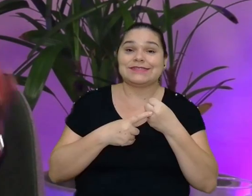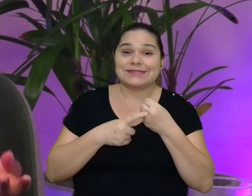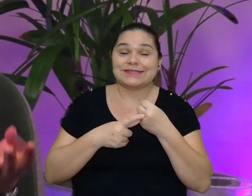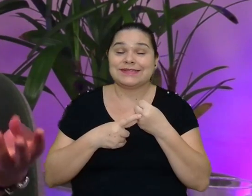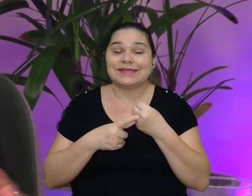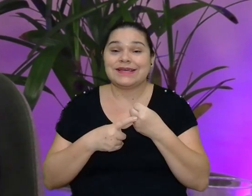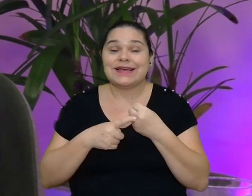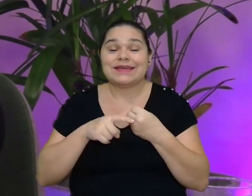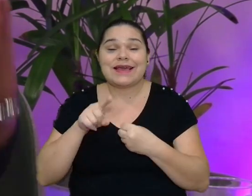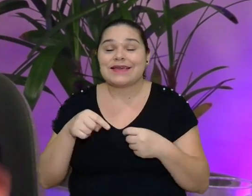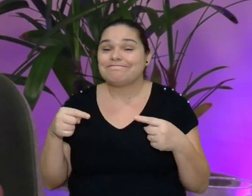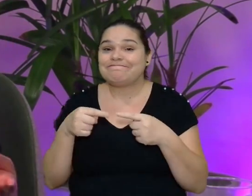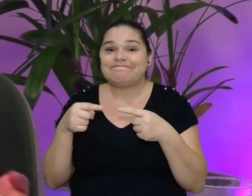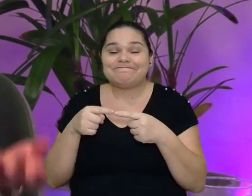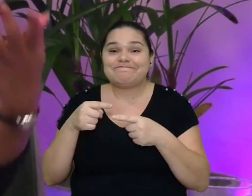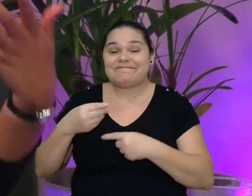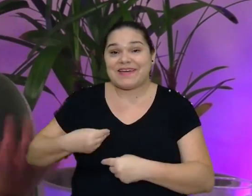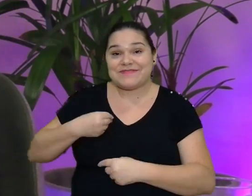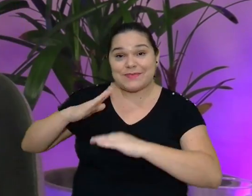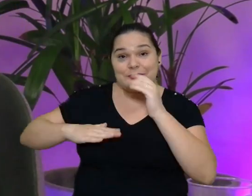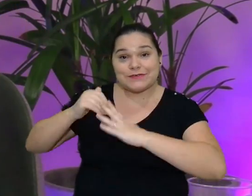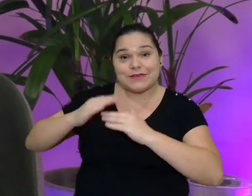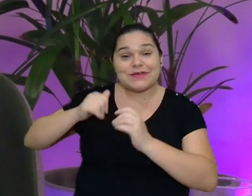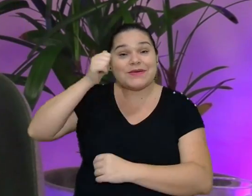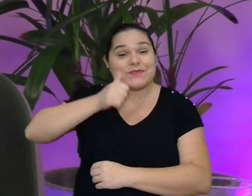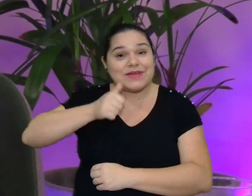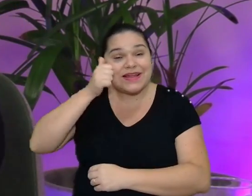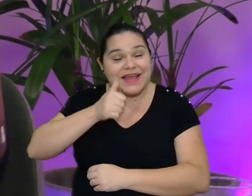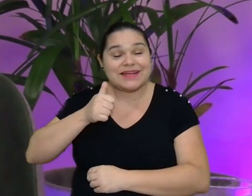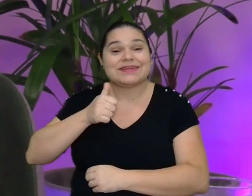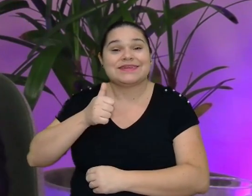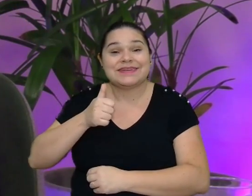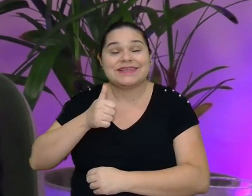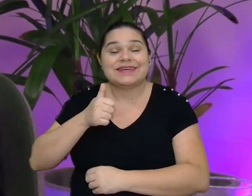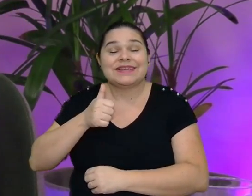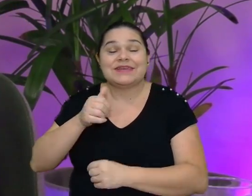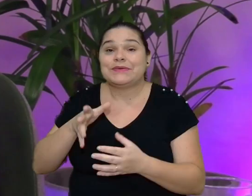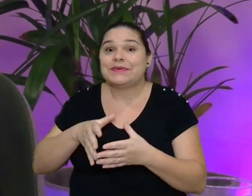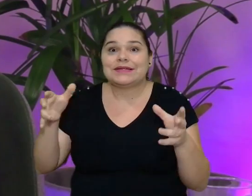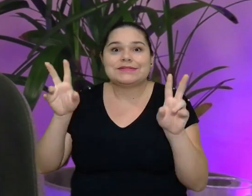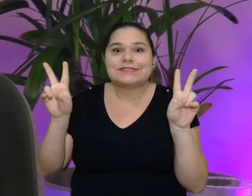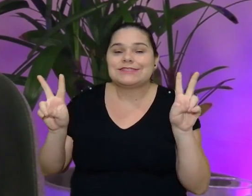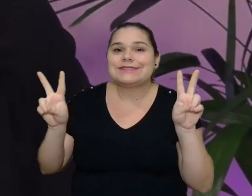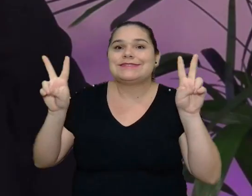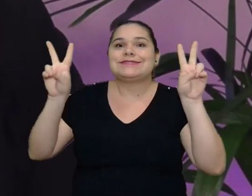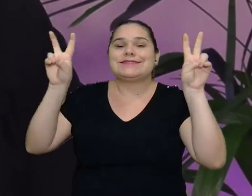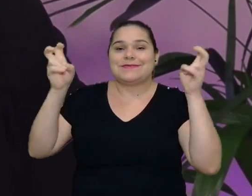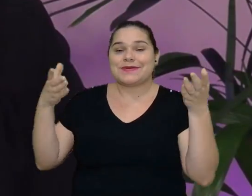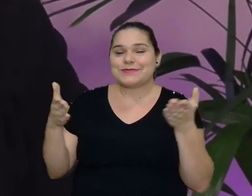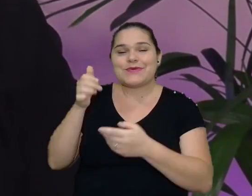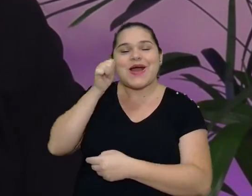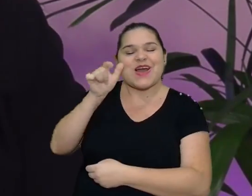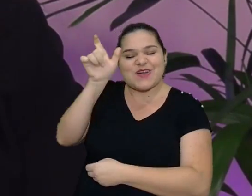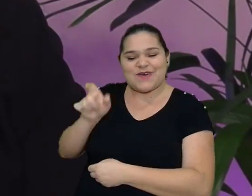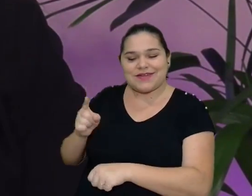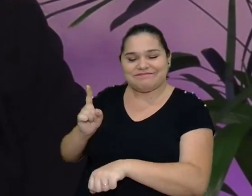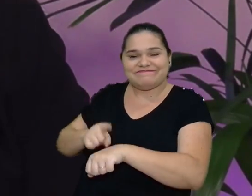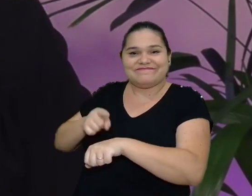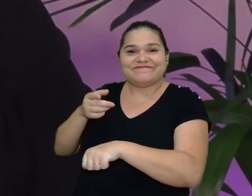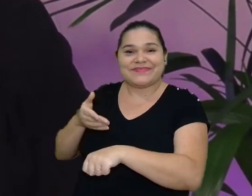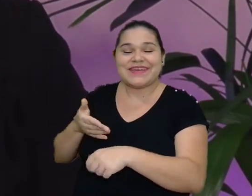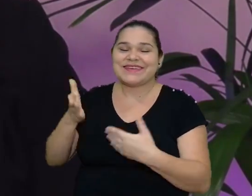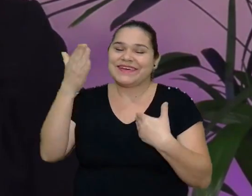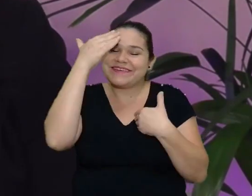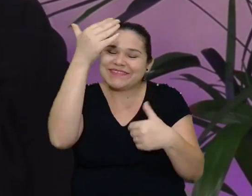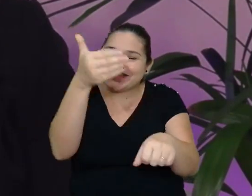que tem tudo a ver com a carreira da mulher, empoderamento feminino, que é o grande tema, né, do Agora Que São Elas. Gente, muito obrigada pela participação de